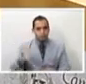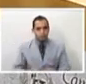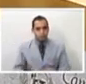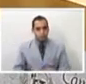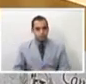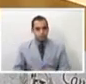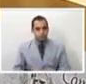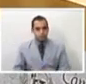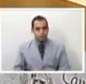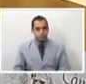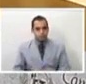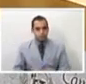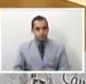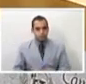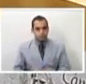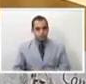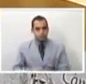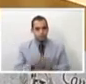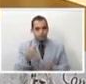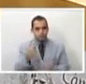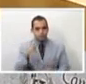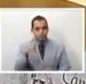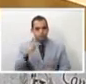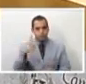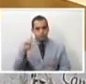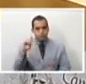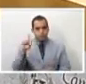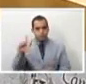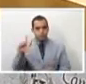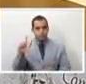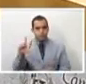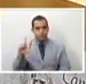Por favor. Senhor presidente, o item 1 é o